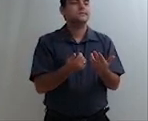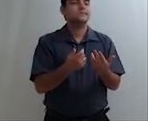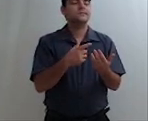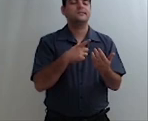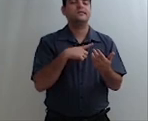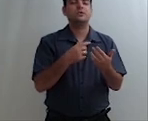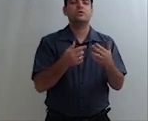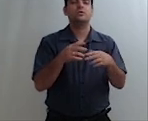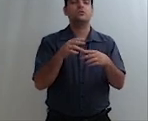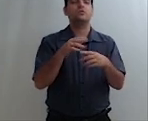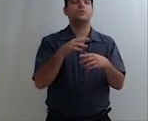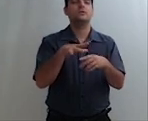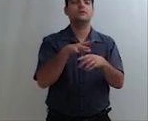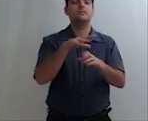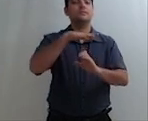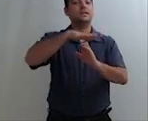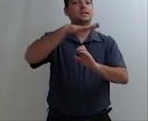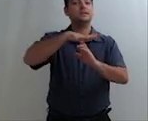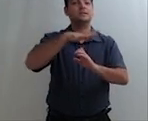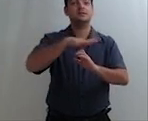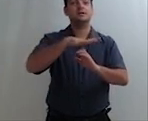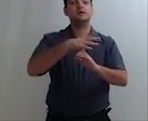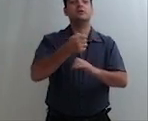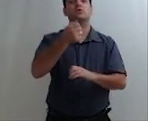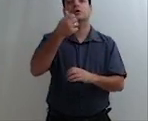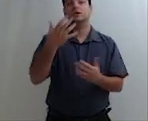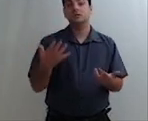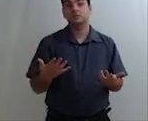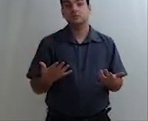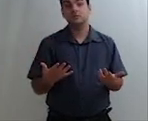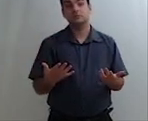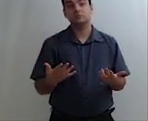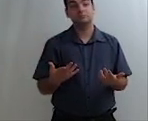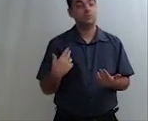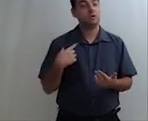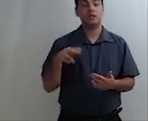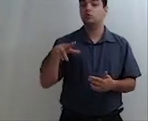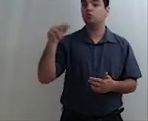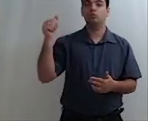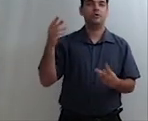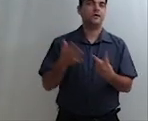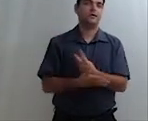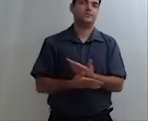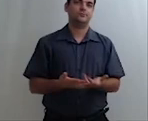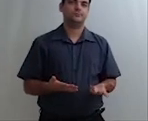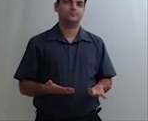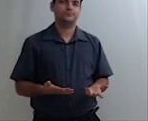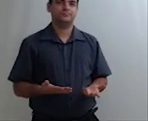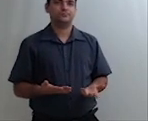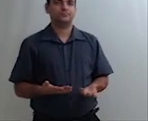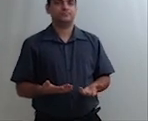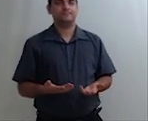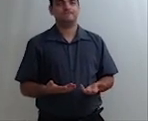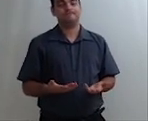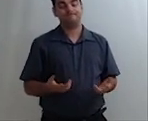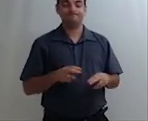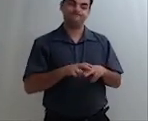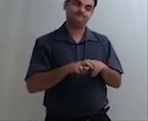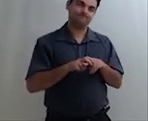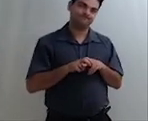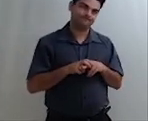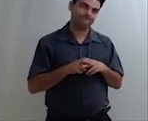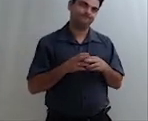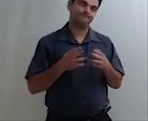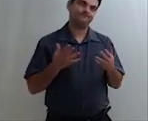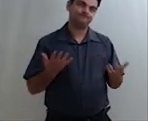qualquer tipo de delito sendo fato isolado em sua vida então por esse por esses por esses motivos excelências é que se